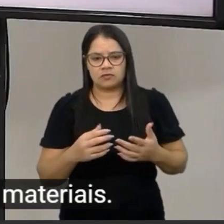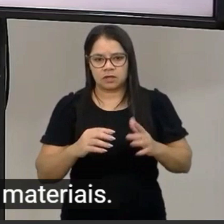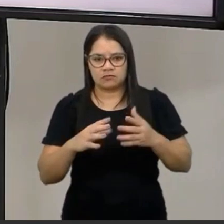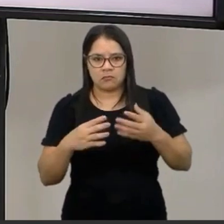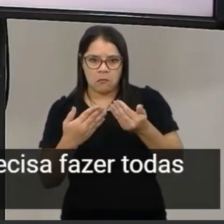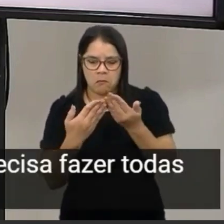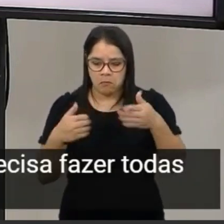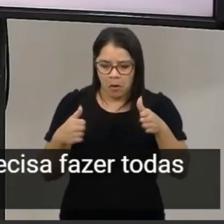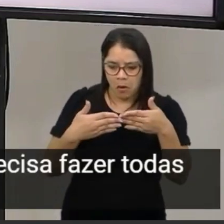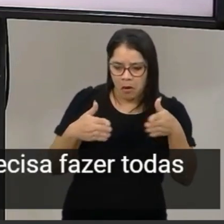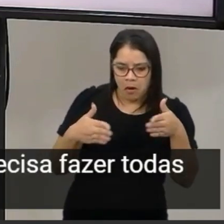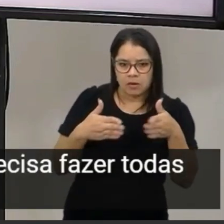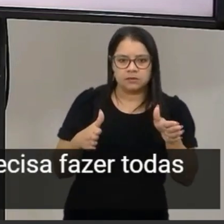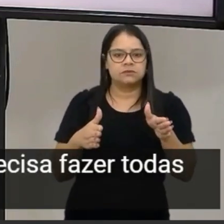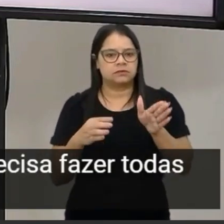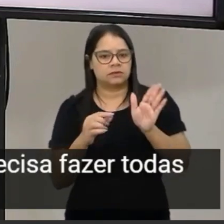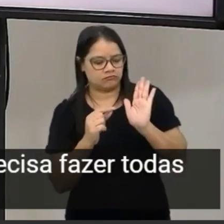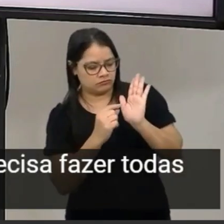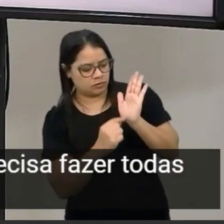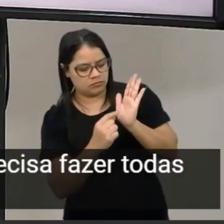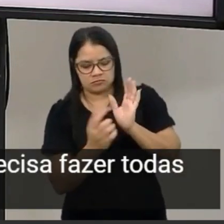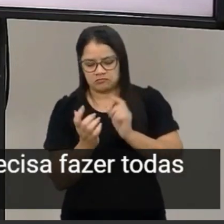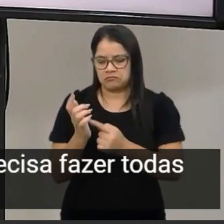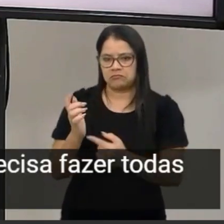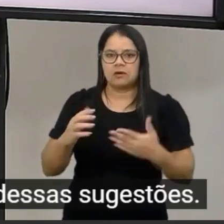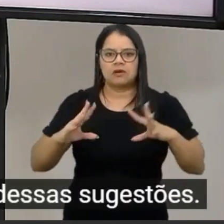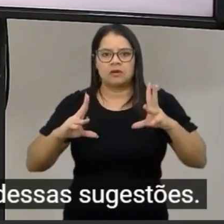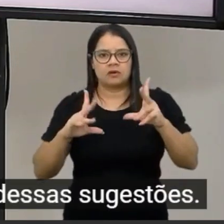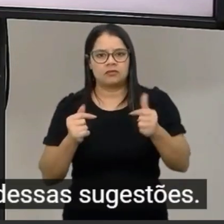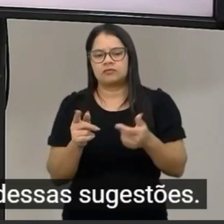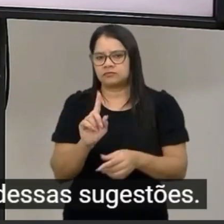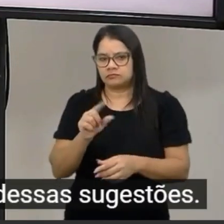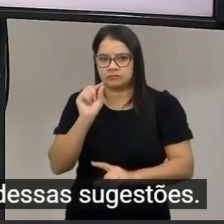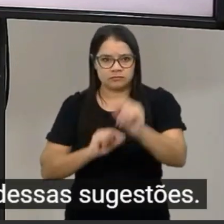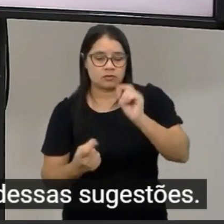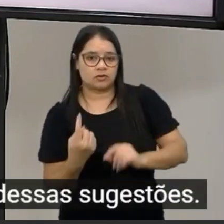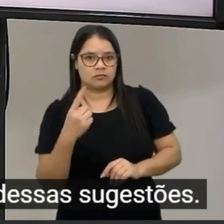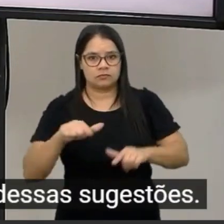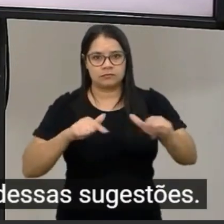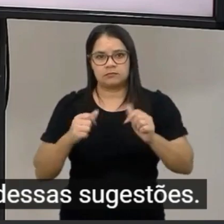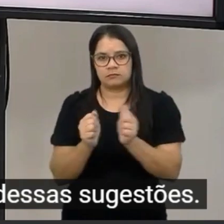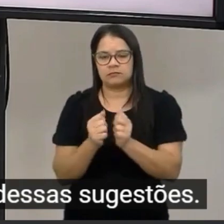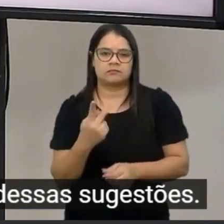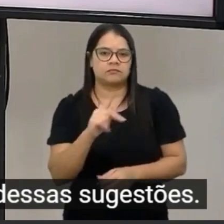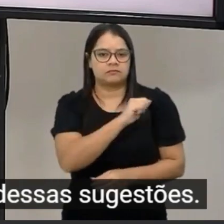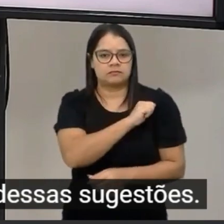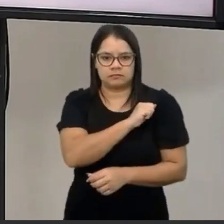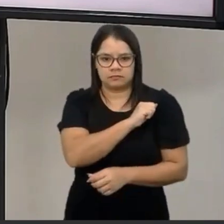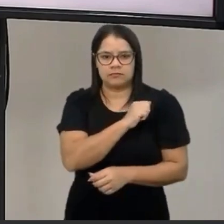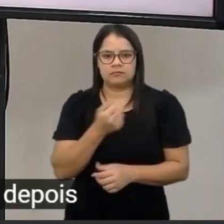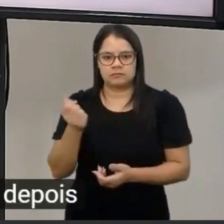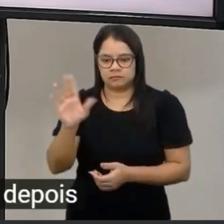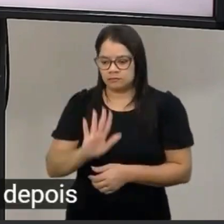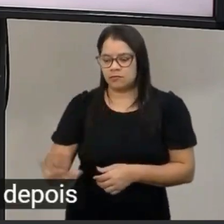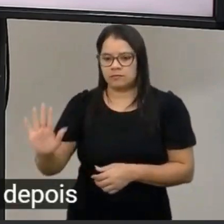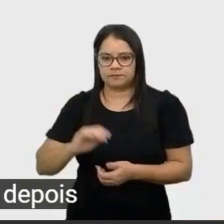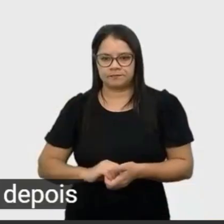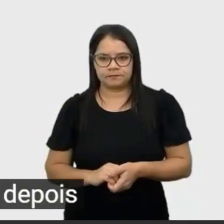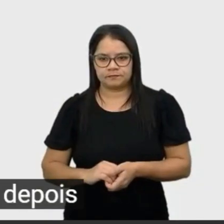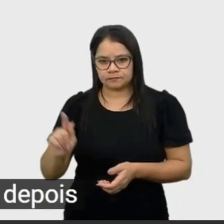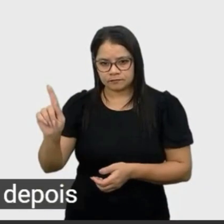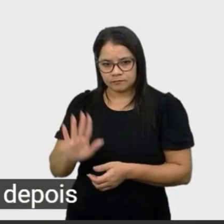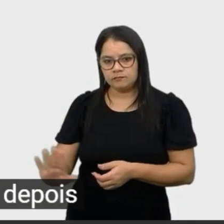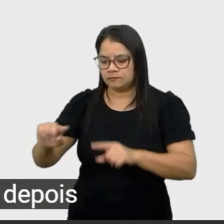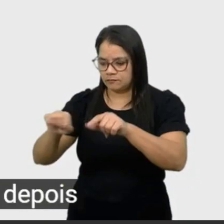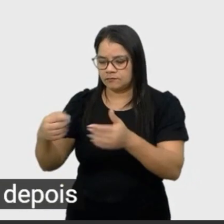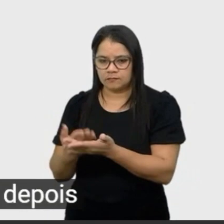outros materiais. Lembrando, professores, que isso tudo é sugestão, você não precisa fazer todas essas aqui, você pode escolher uma e trabalhar com os estudantes em sala dessas sugestões. A gestão de sala,